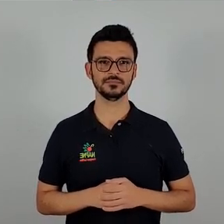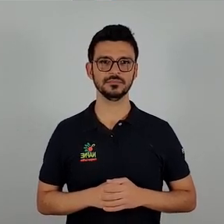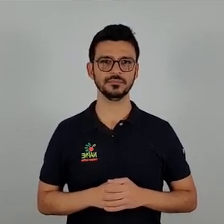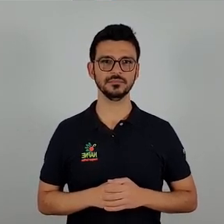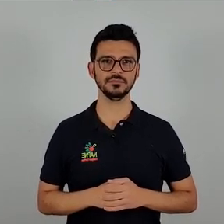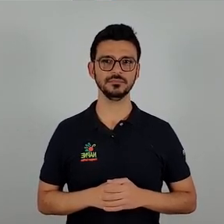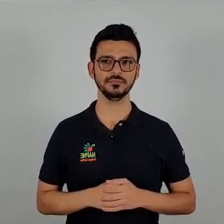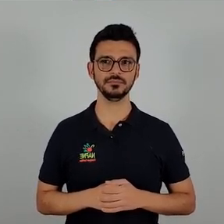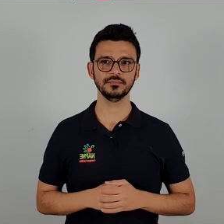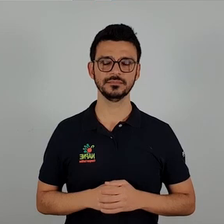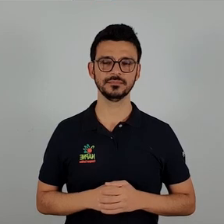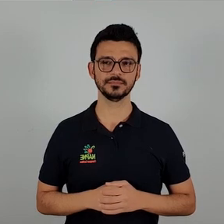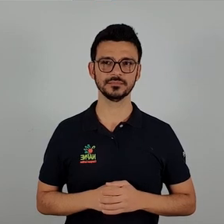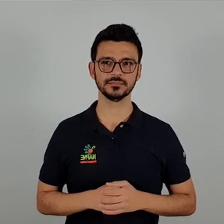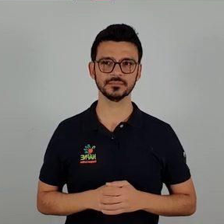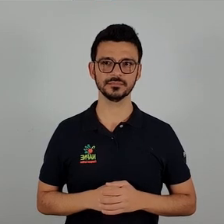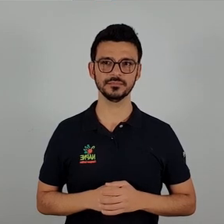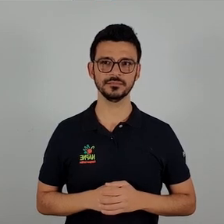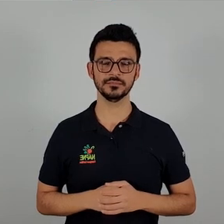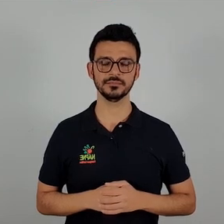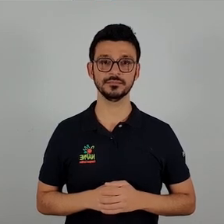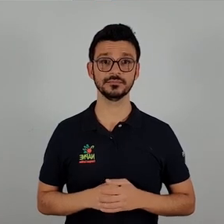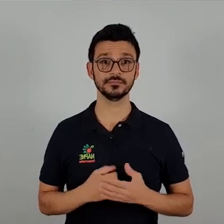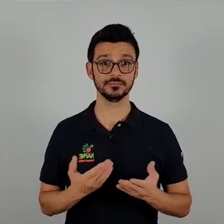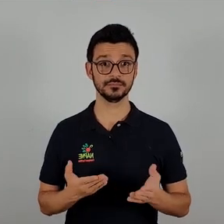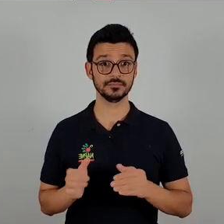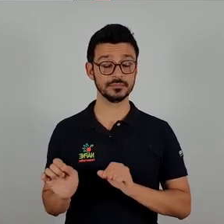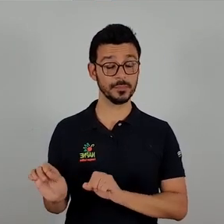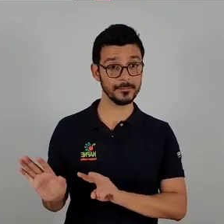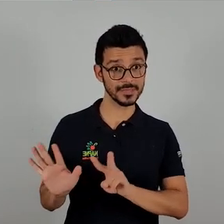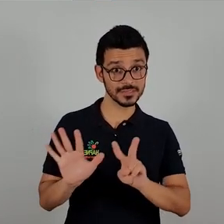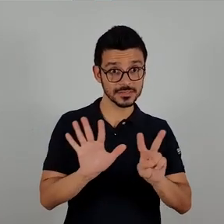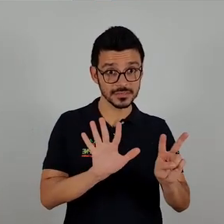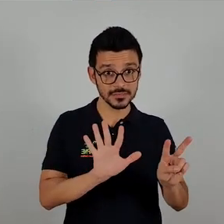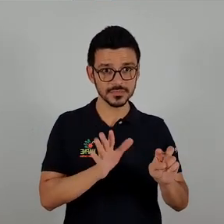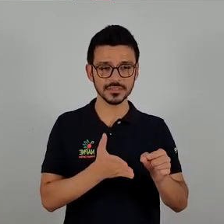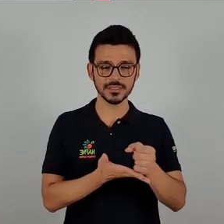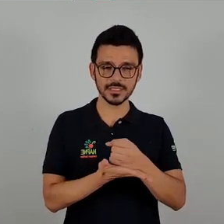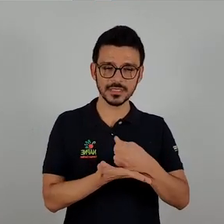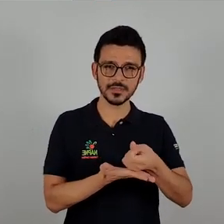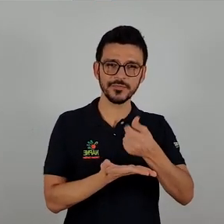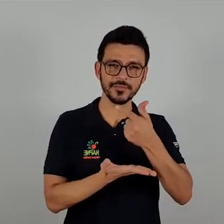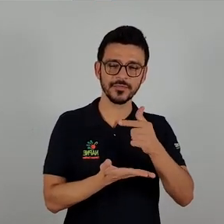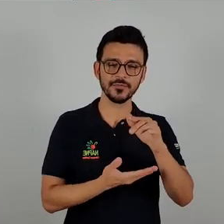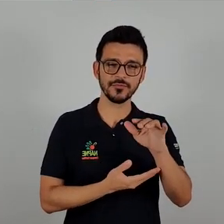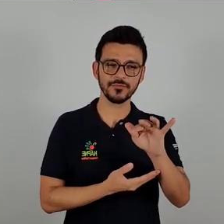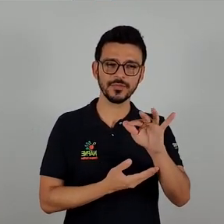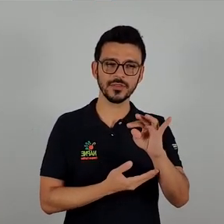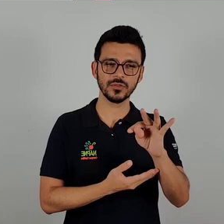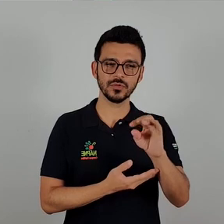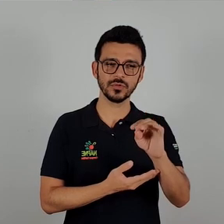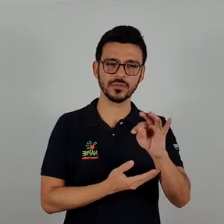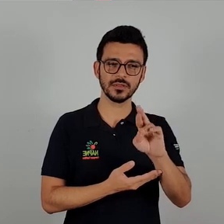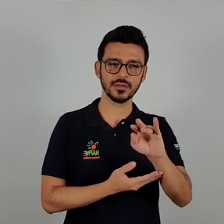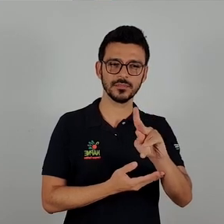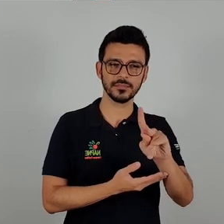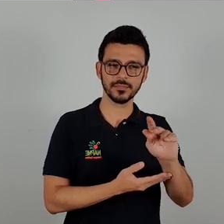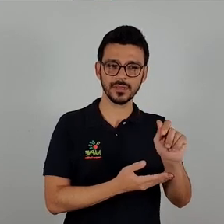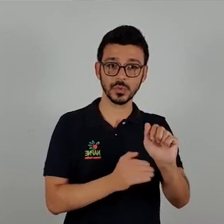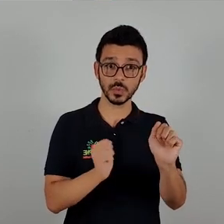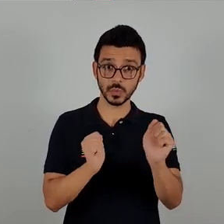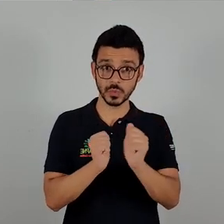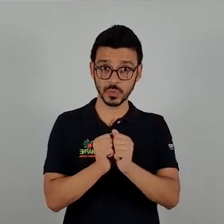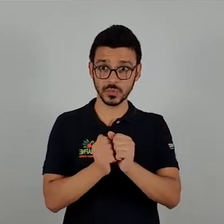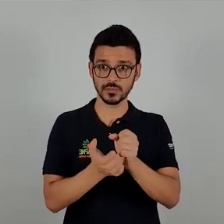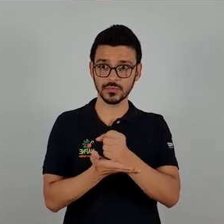Relíquia leva a cegueira súbita e definitiva se não tratada correto, tá? Então tá aí, né? Não são as ervas más que afogam a boa semente, sim